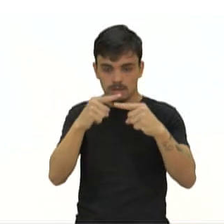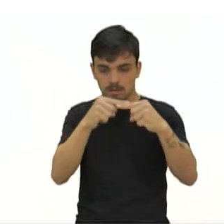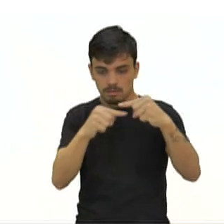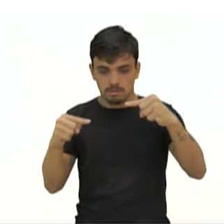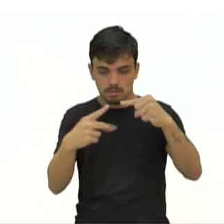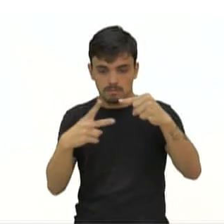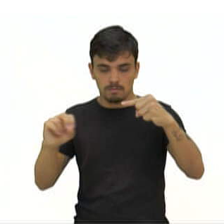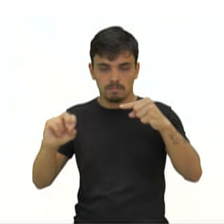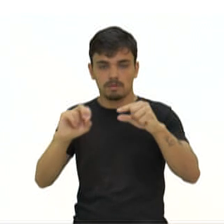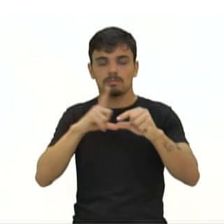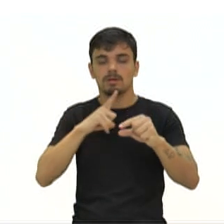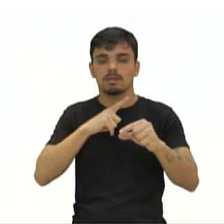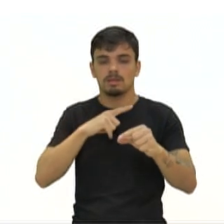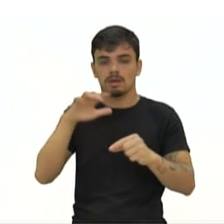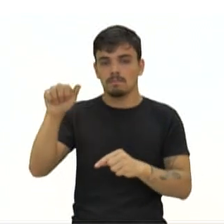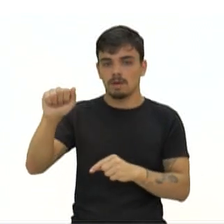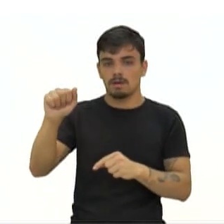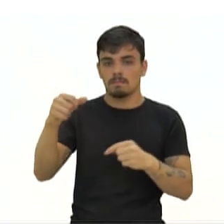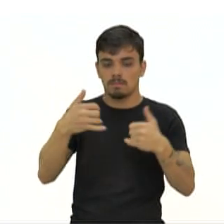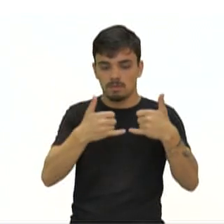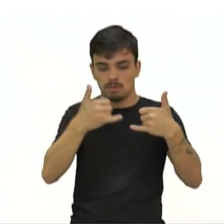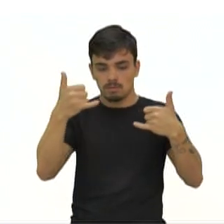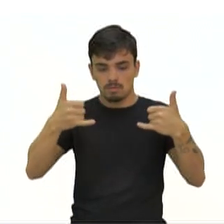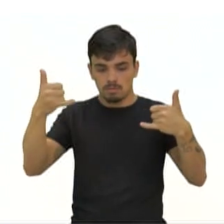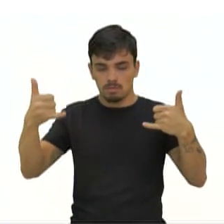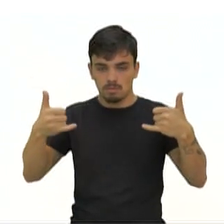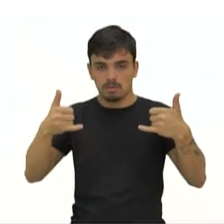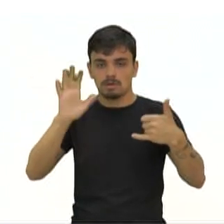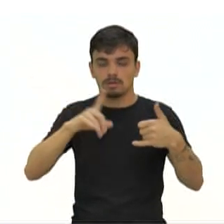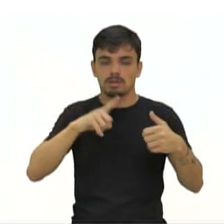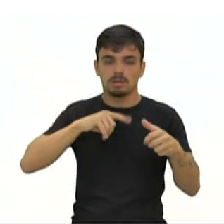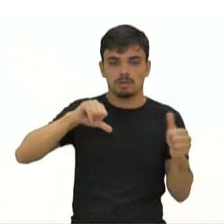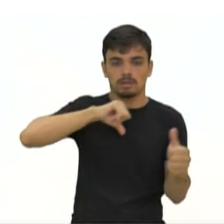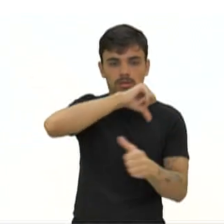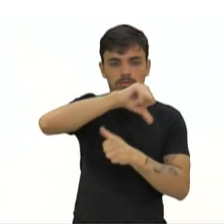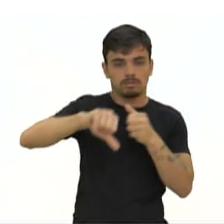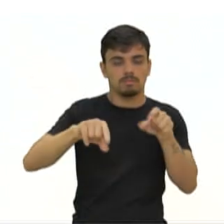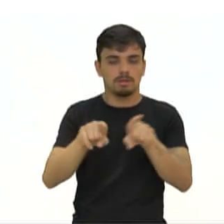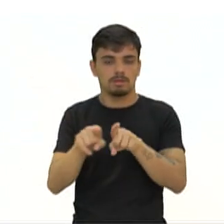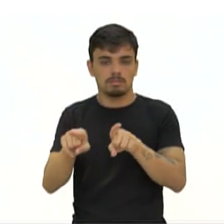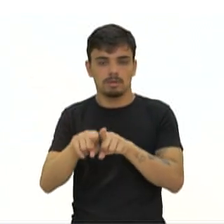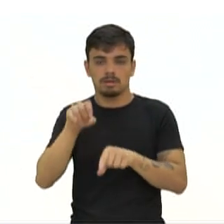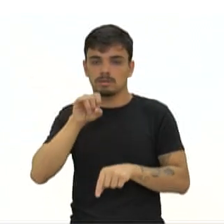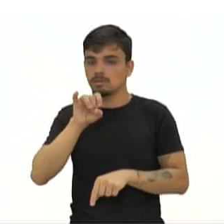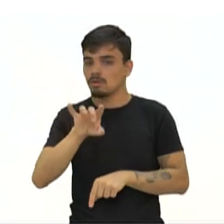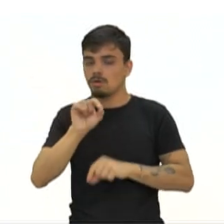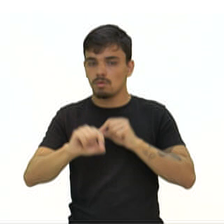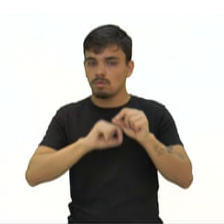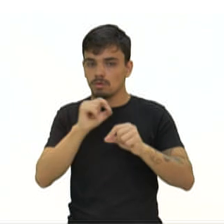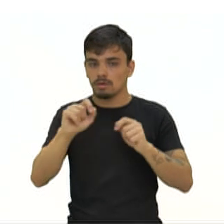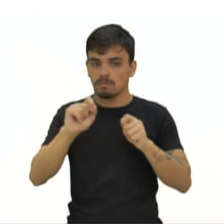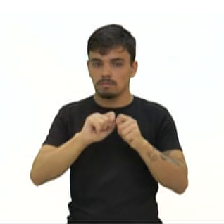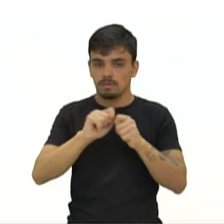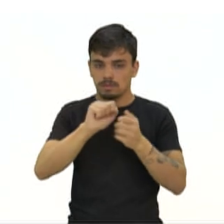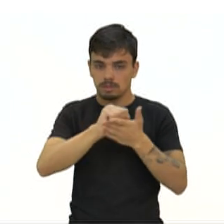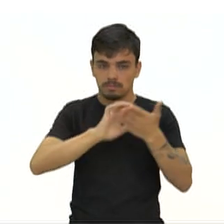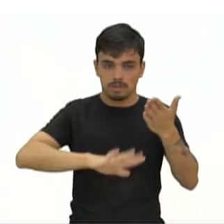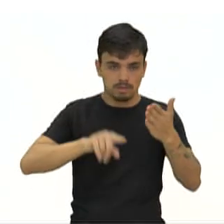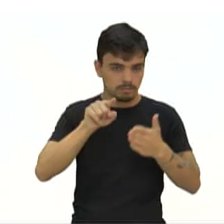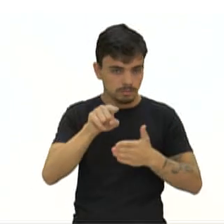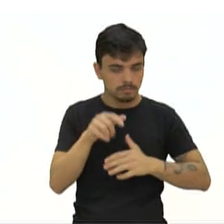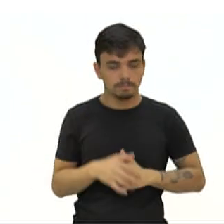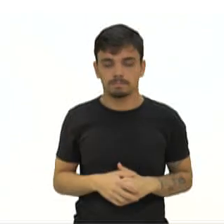ter em ampere a corrente. Ok, pessoal? Já está transformado aqui, só realizar o exercício. Vamos lá.